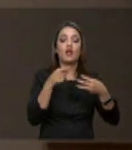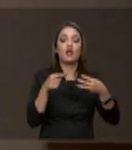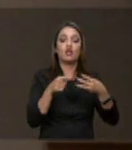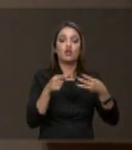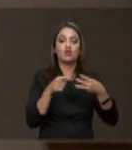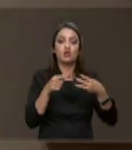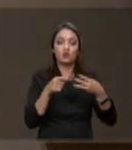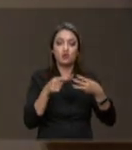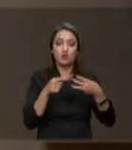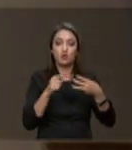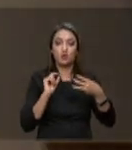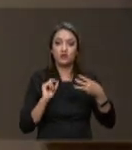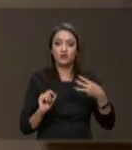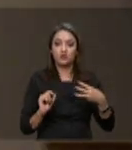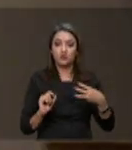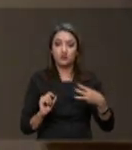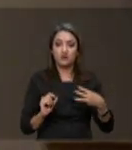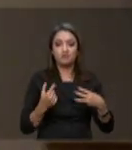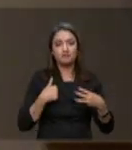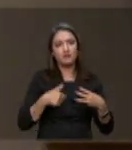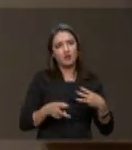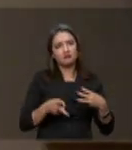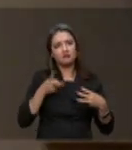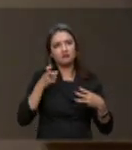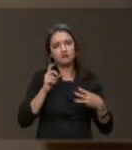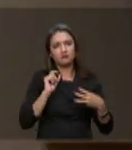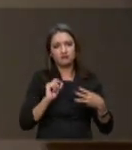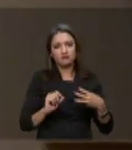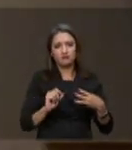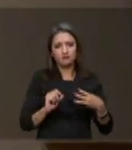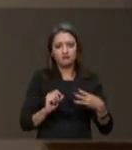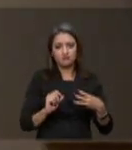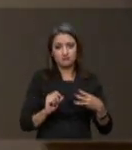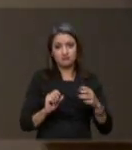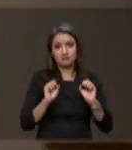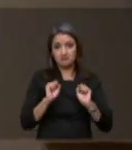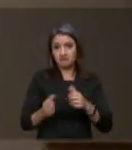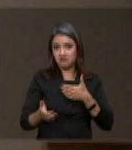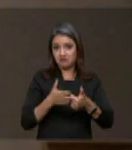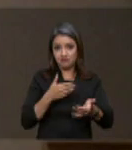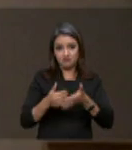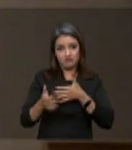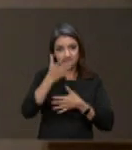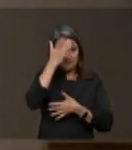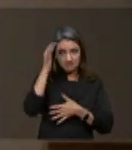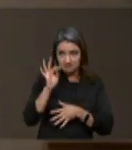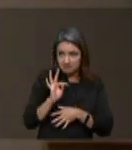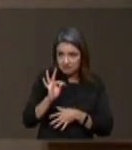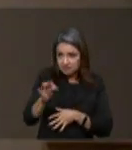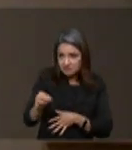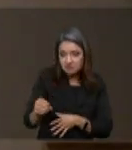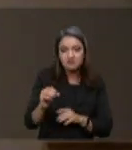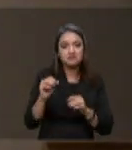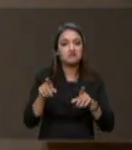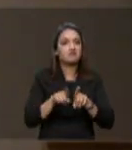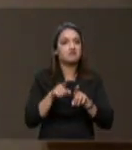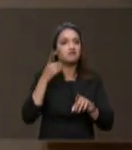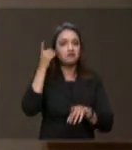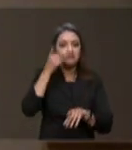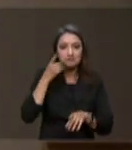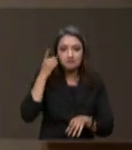acima referido entendo seja possível a qualquer cidadão assim como um